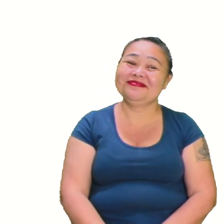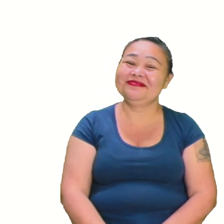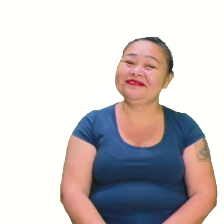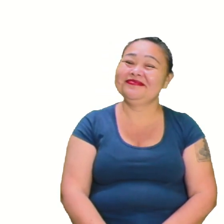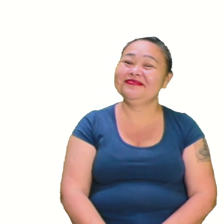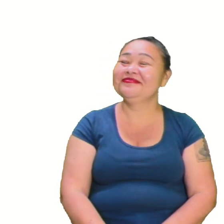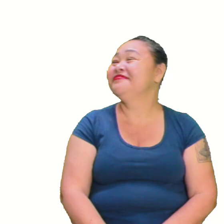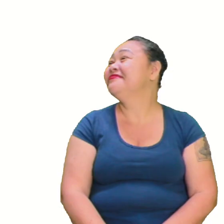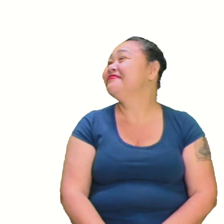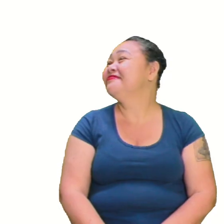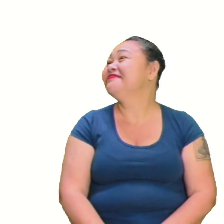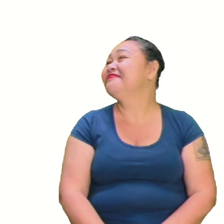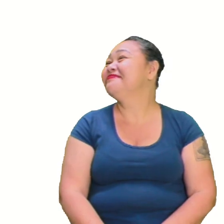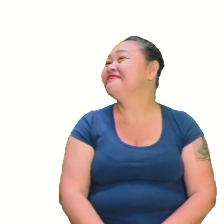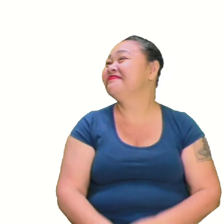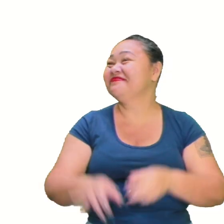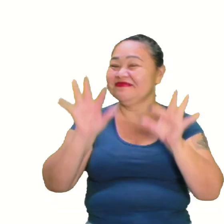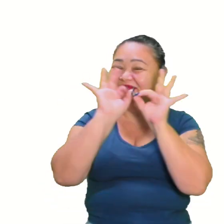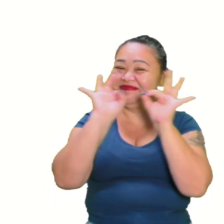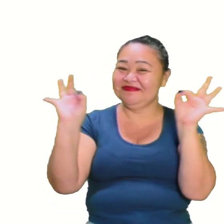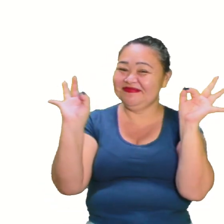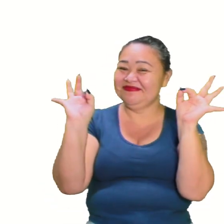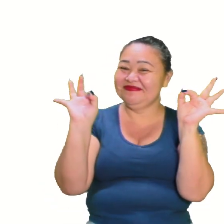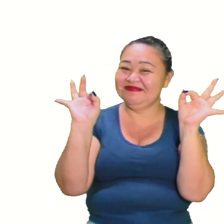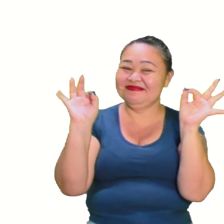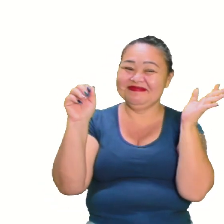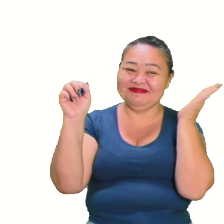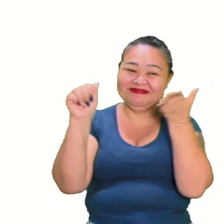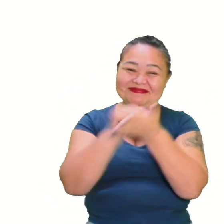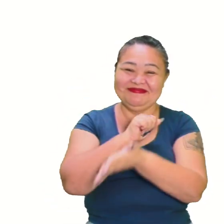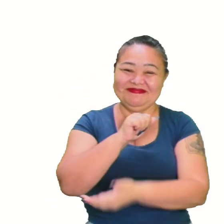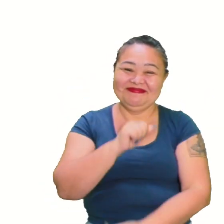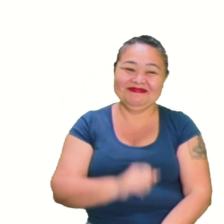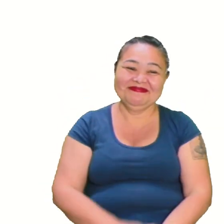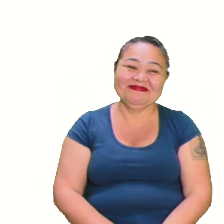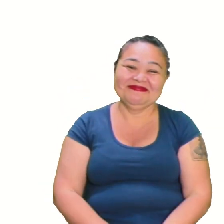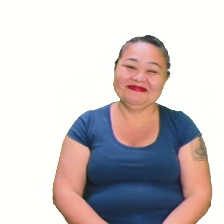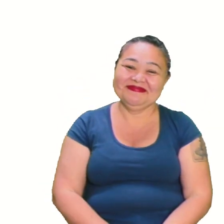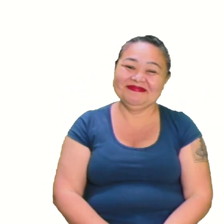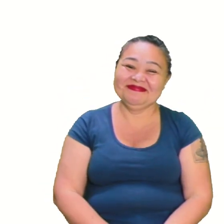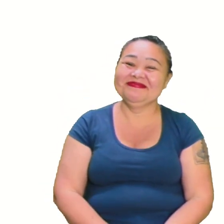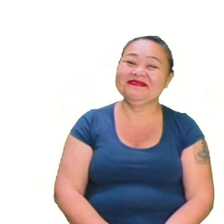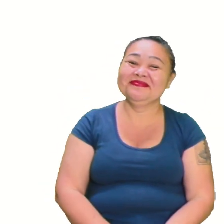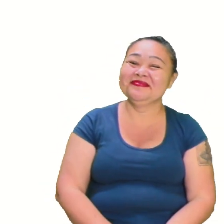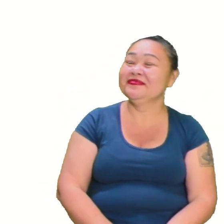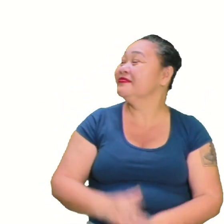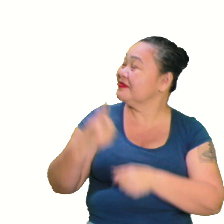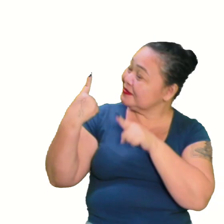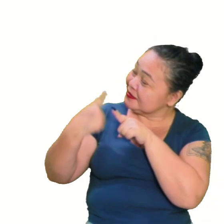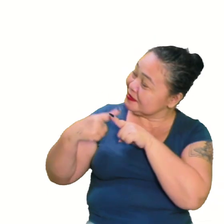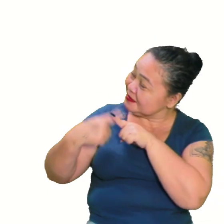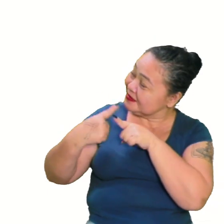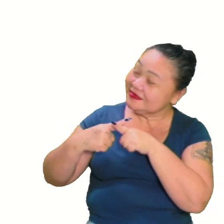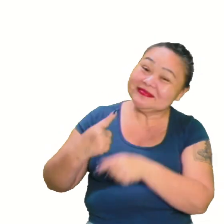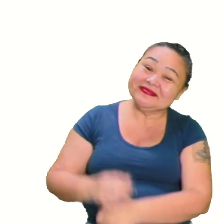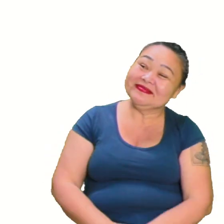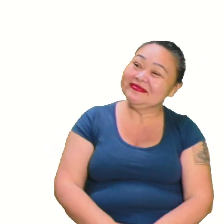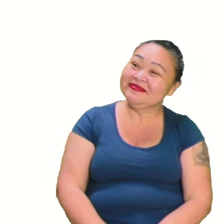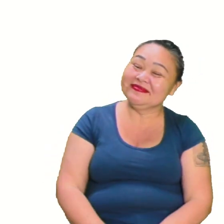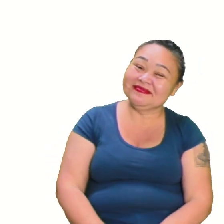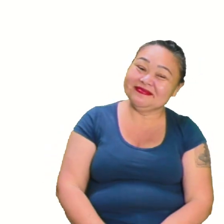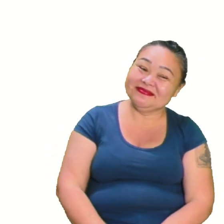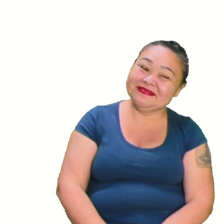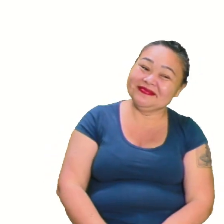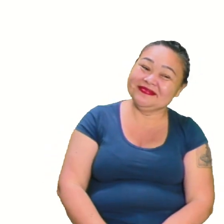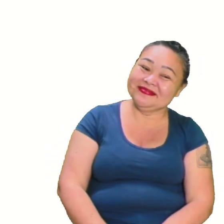bem na linha lá. Por que não colocou isso na linha também? Meu Deus do céu, por quê? Por quê? Boa pergunta.